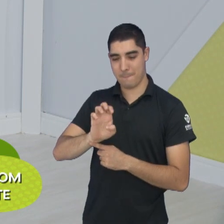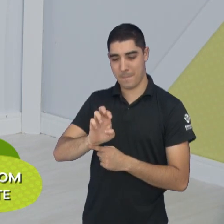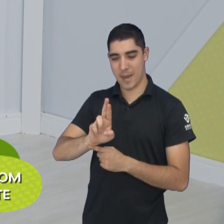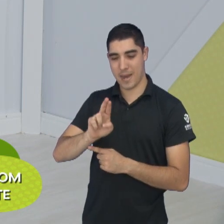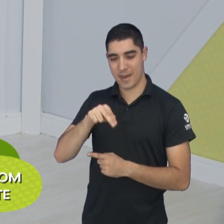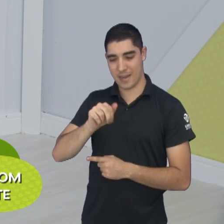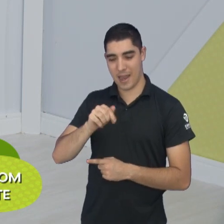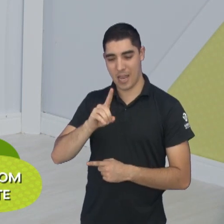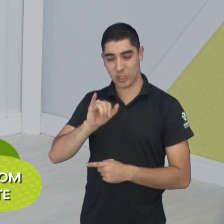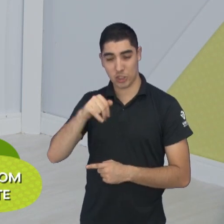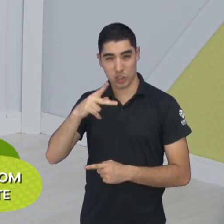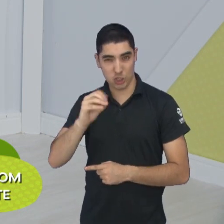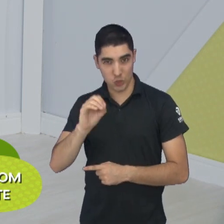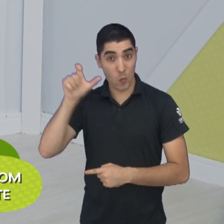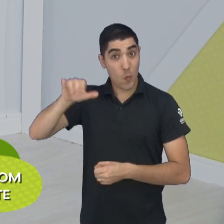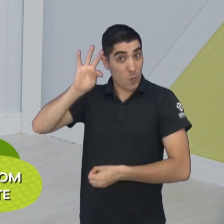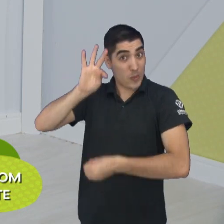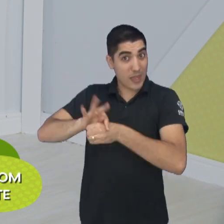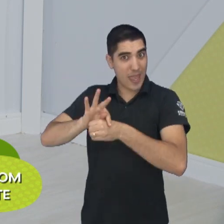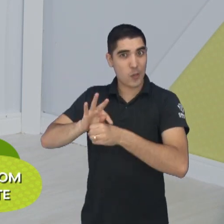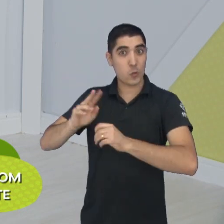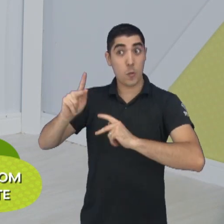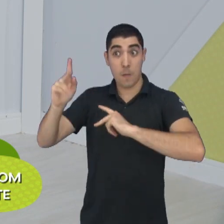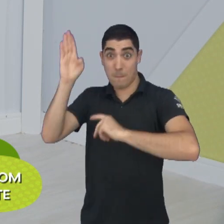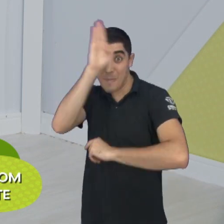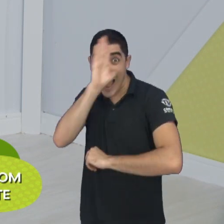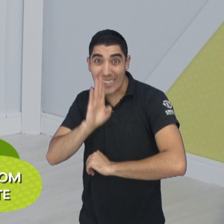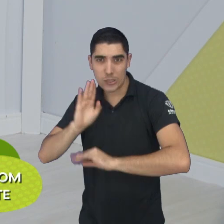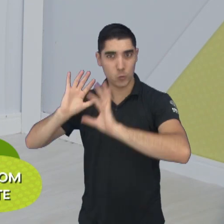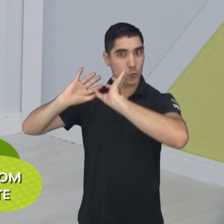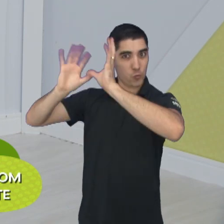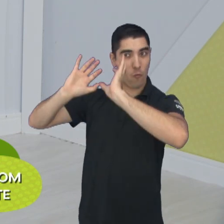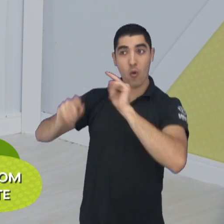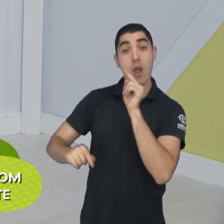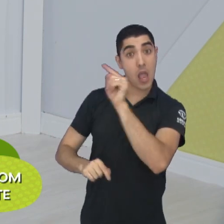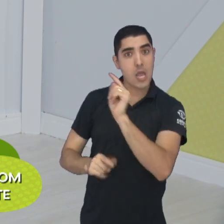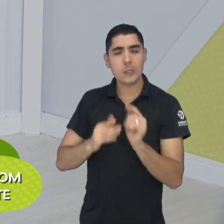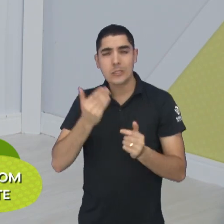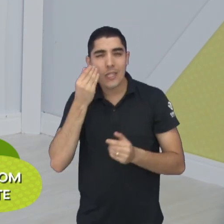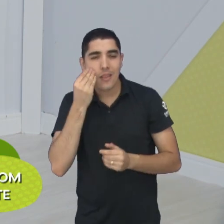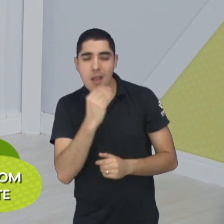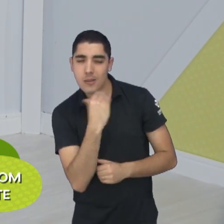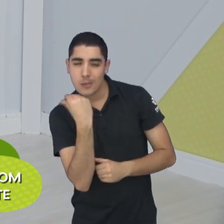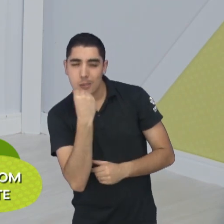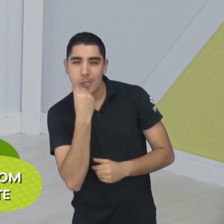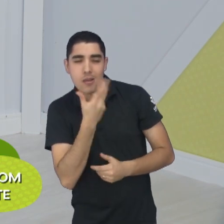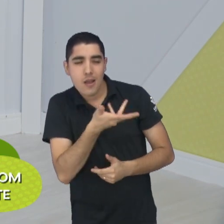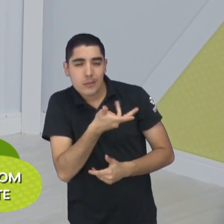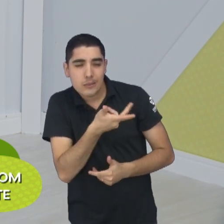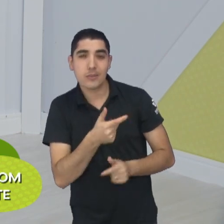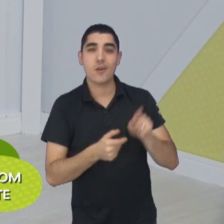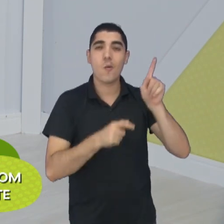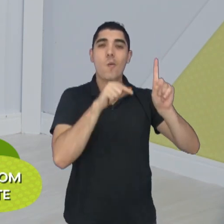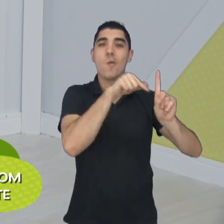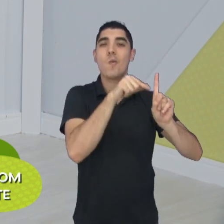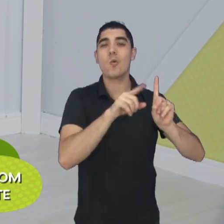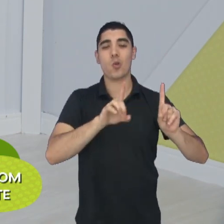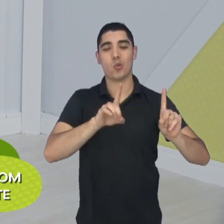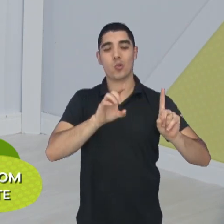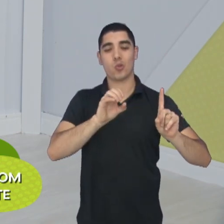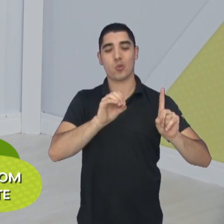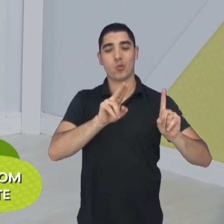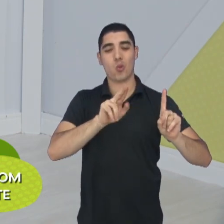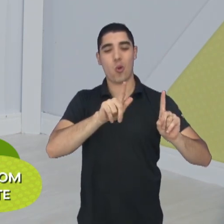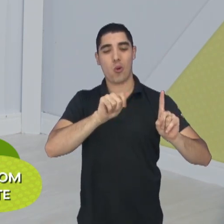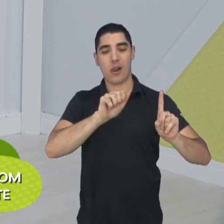volta para a seleção. O Douglas Souza, neste momento, irredutível em voltar à seleção, mas está tentando ali no processo de convencimento. Mas isso a gente vai ver lá